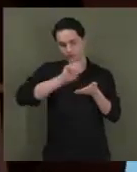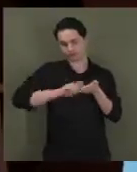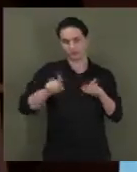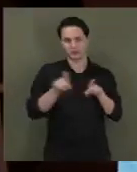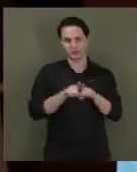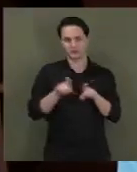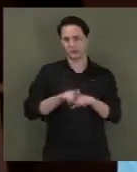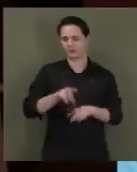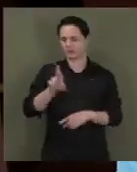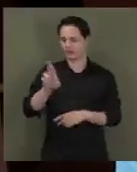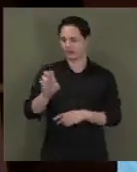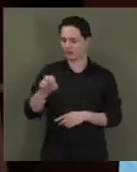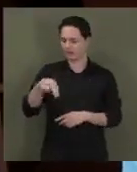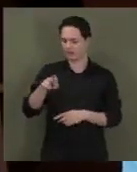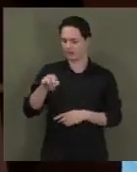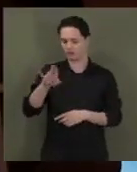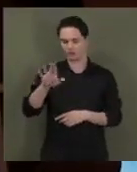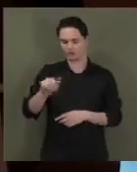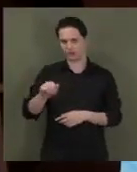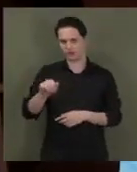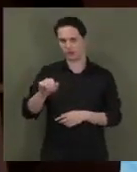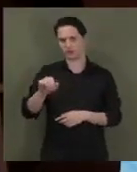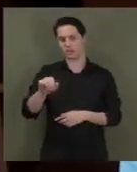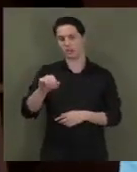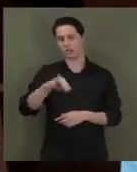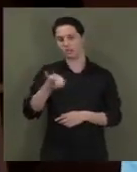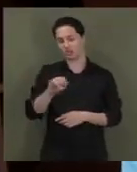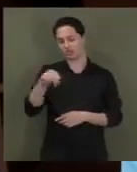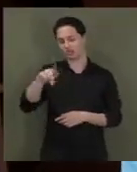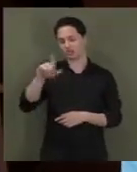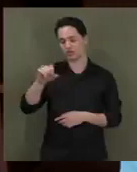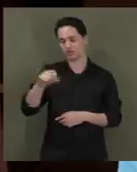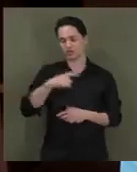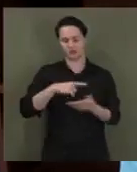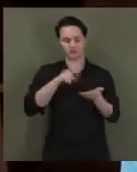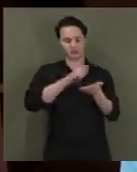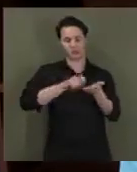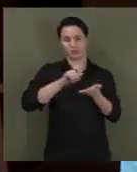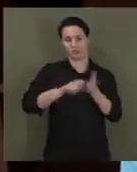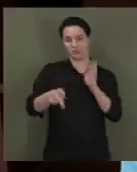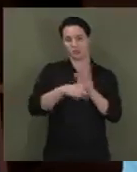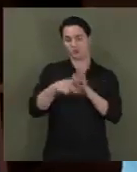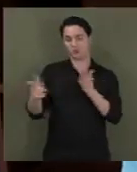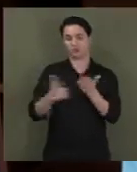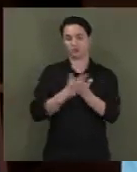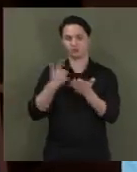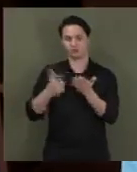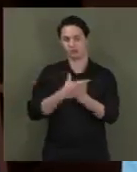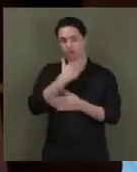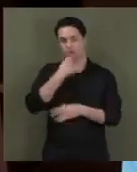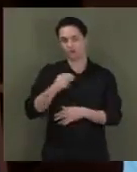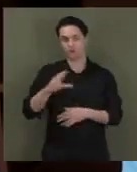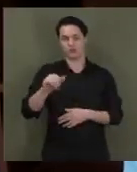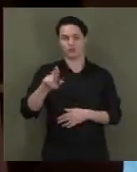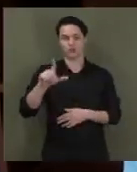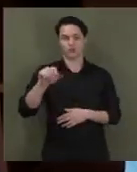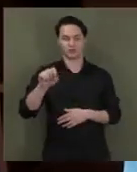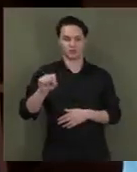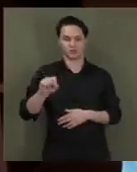Jânio, uma reedição do livro do saudoso jornalista Carlos Castelo